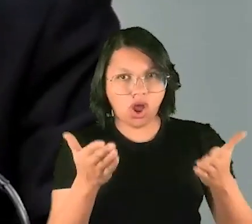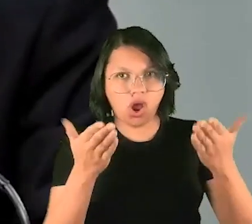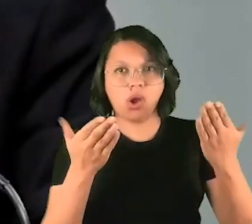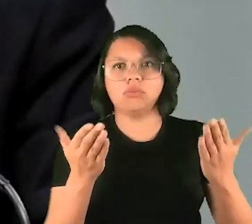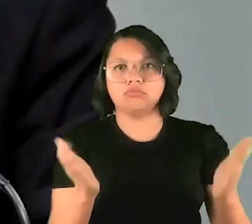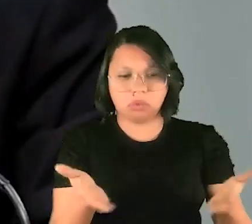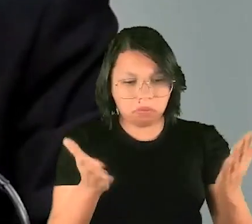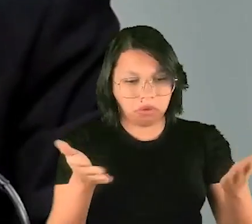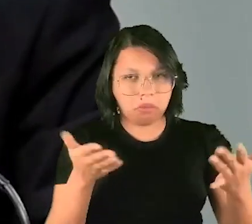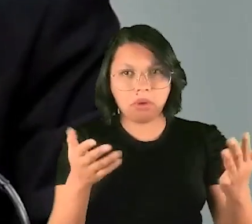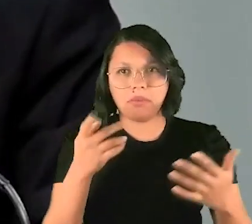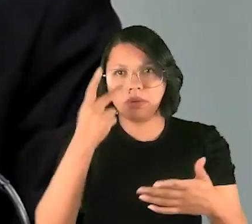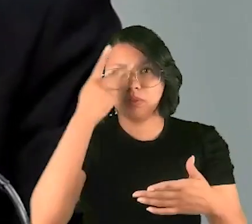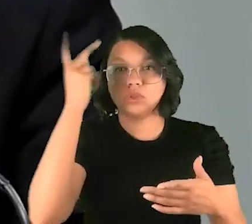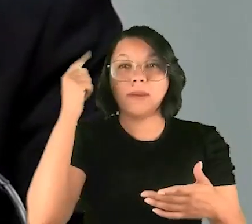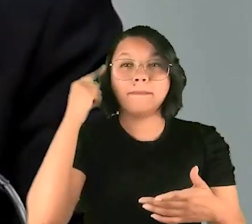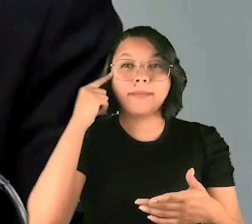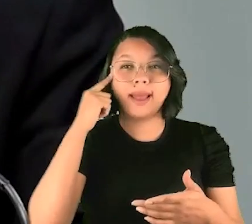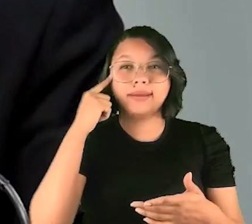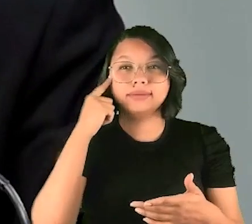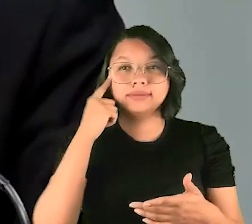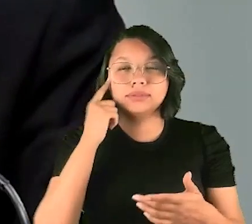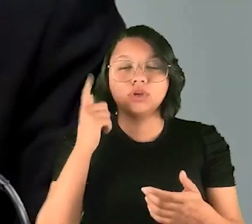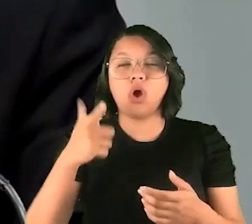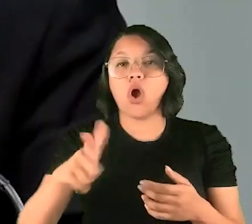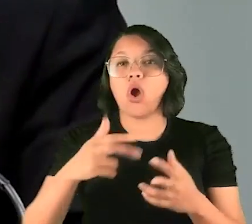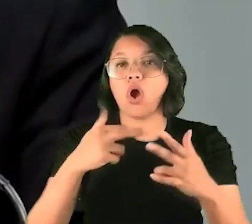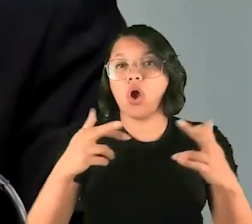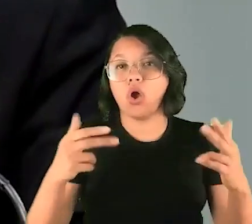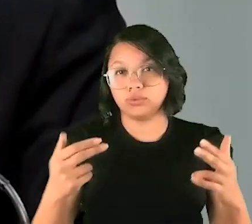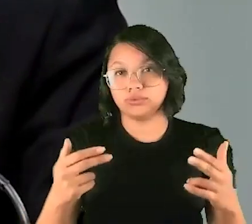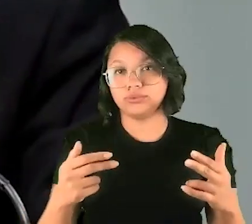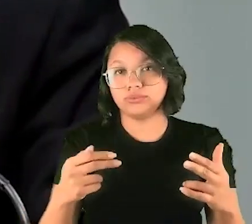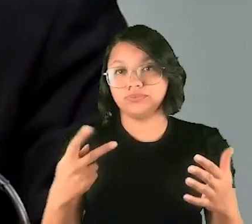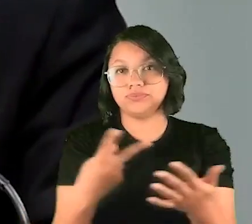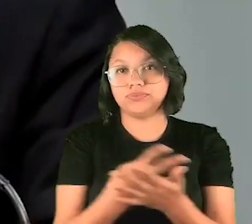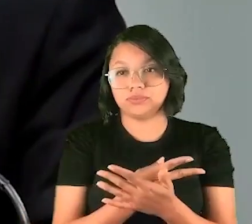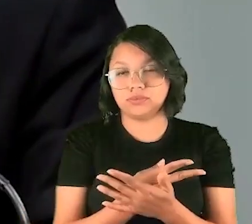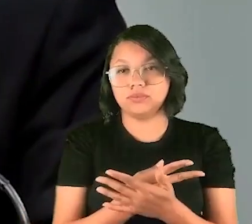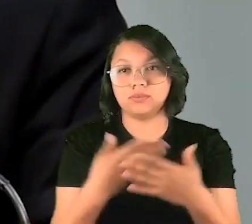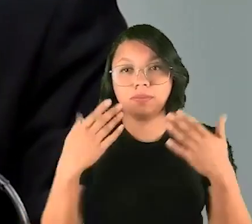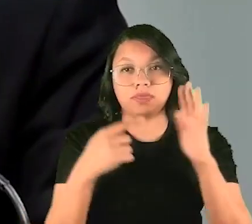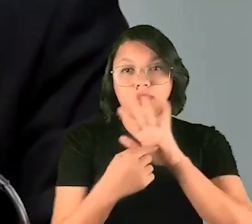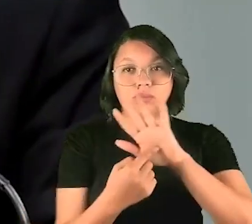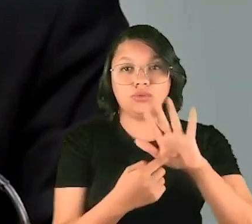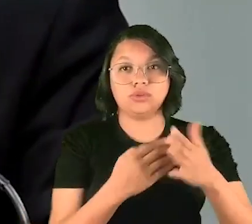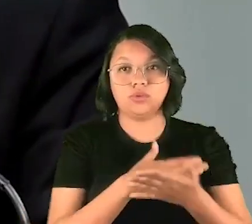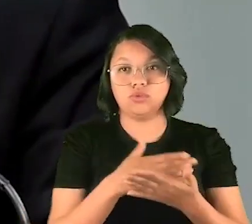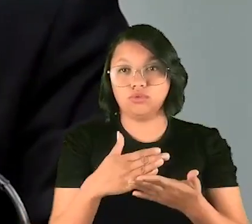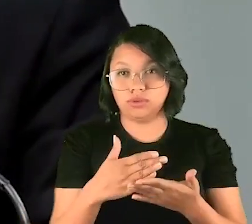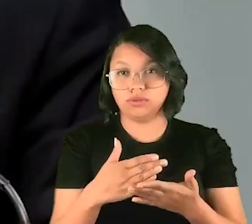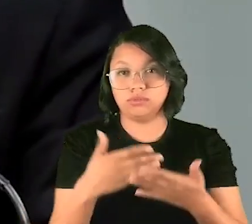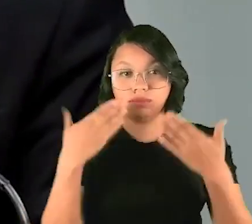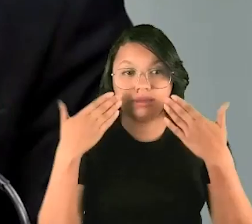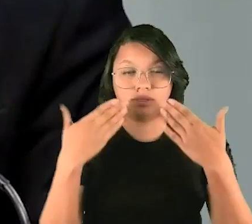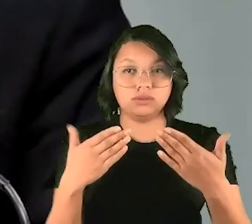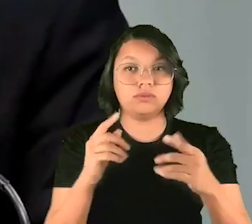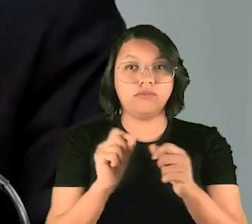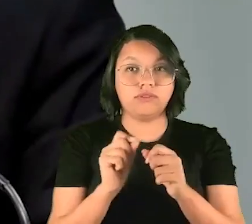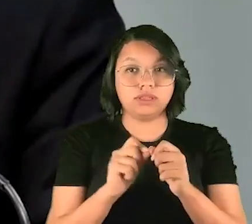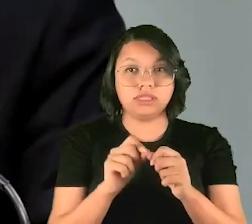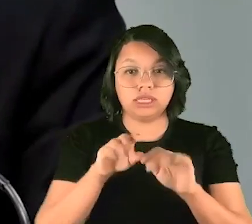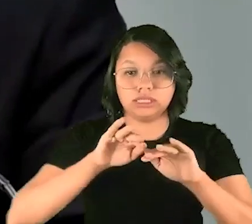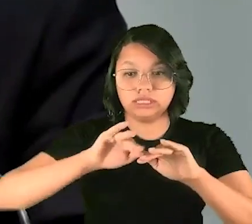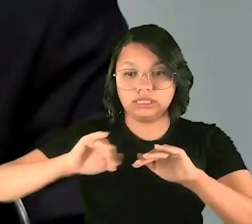faz muitos eventos tentando estimular com que as pessoas pensem. Outra coisa que tem sido feita é enfatizar, eu mostrei no início da